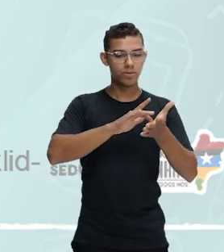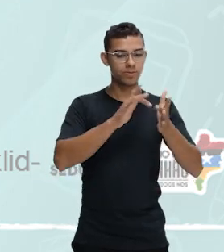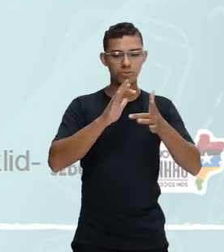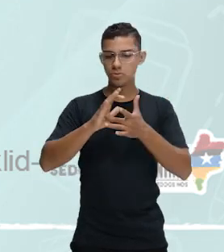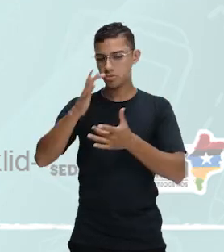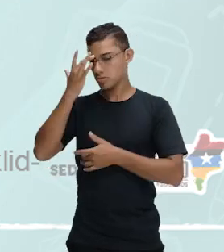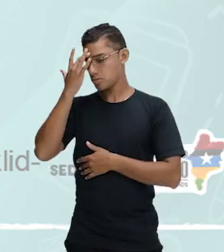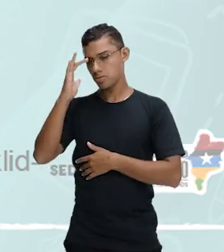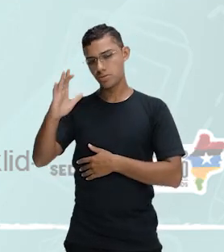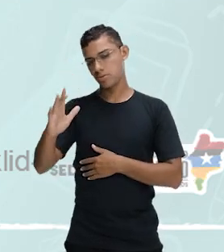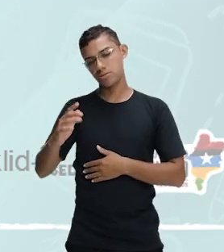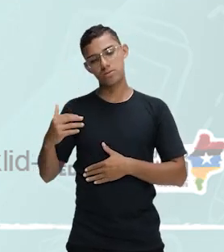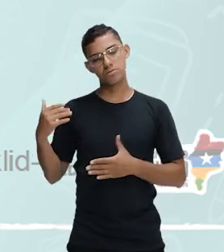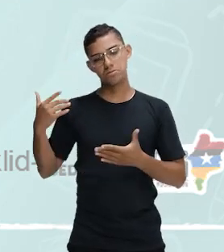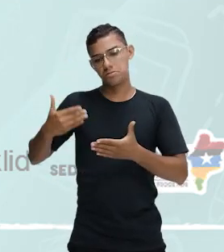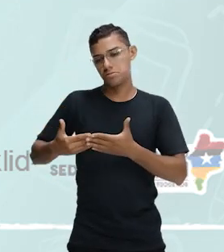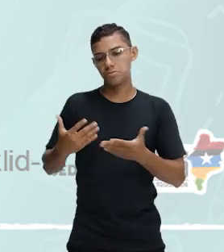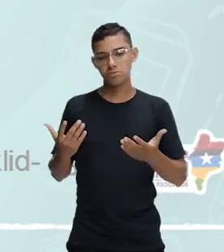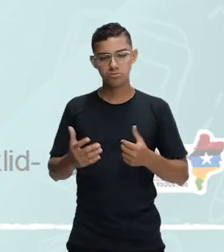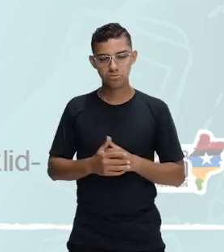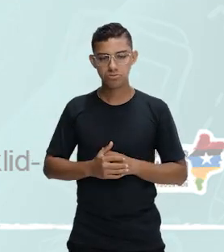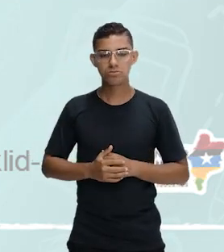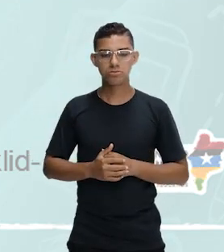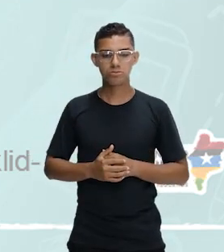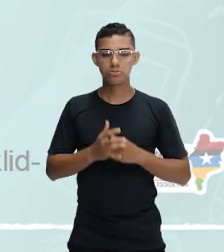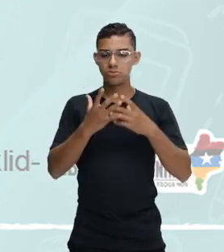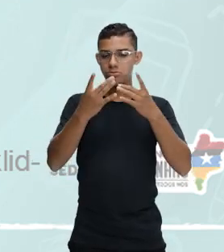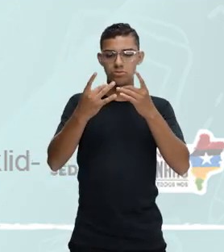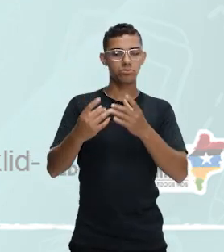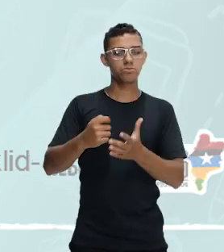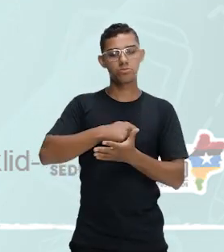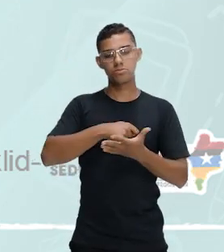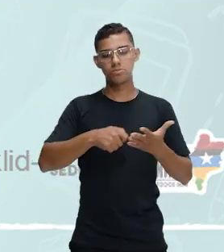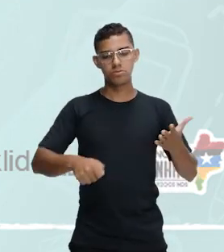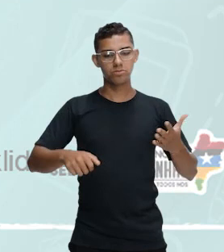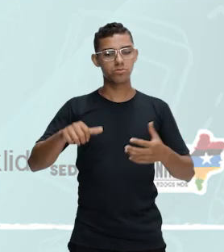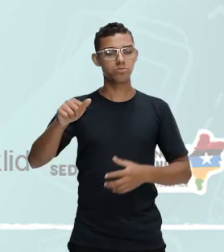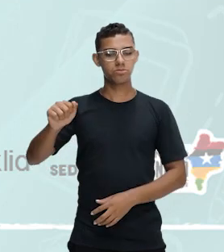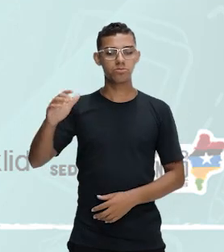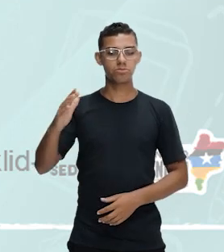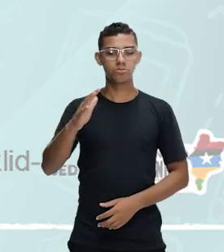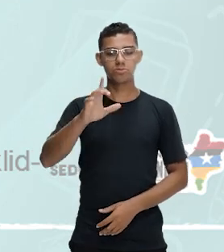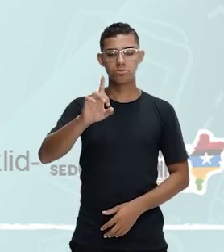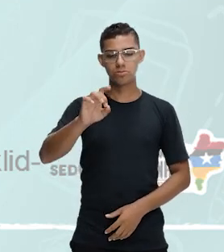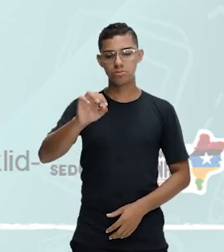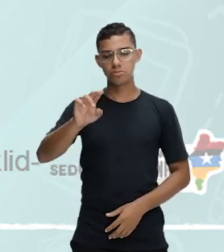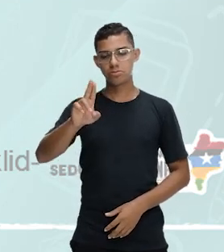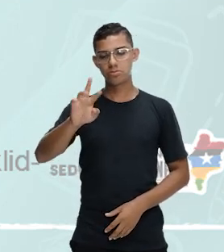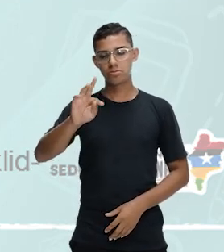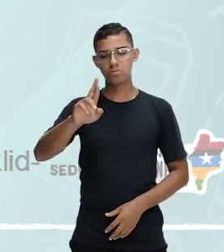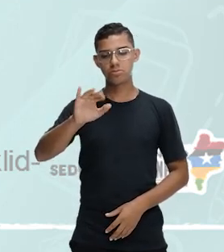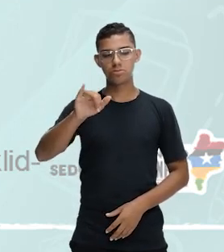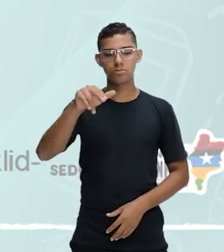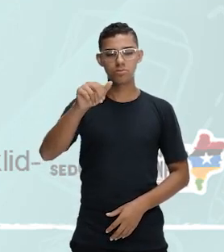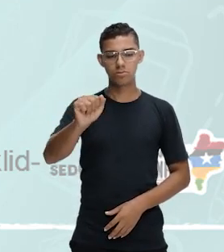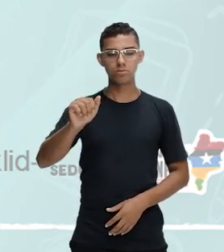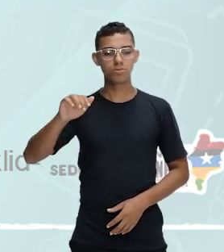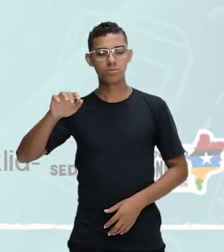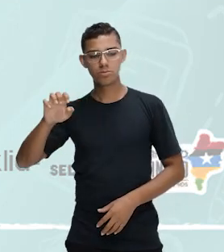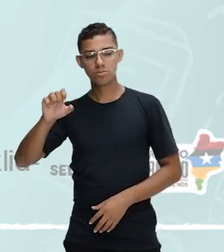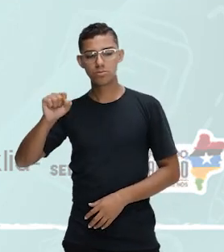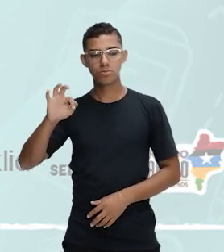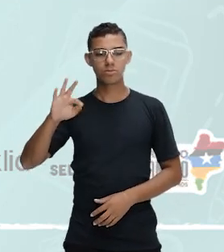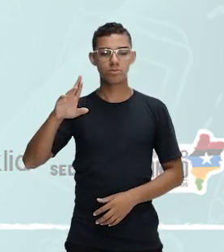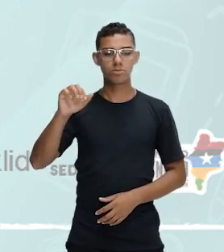basicamente até quando ele viveu, né? Então descreve em seu livro A Doutrina da Esfera, certo? O